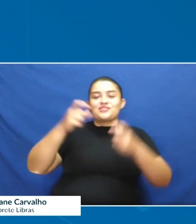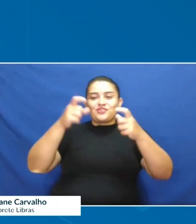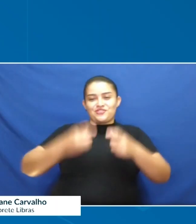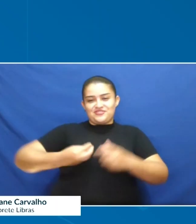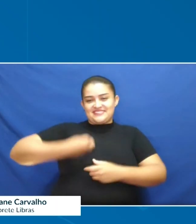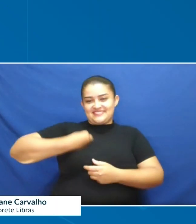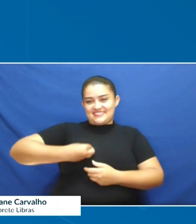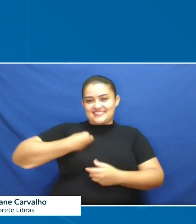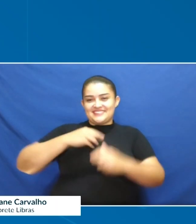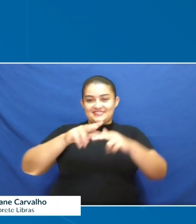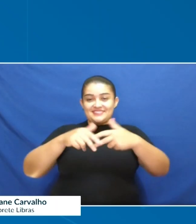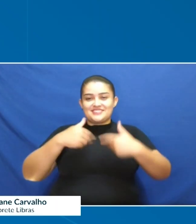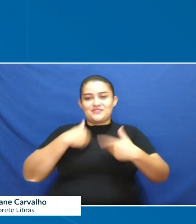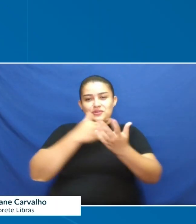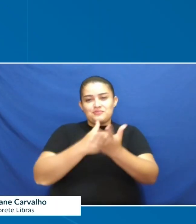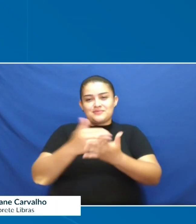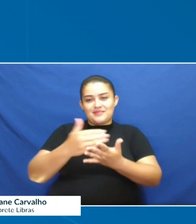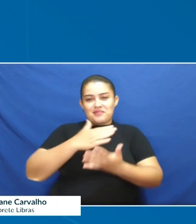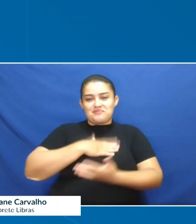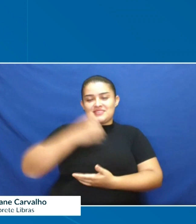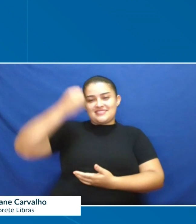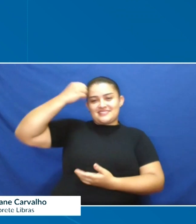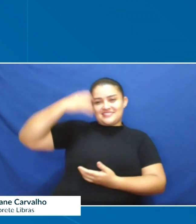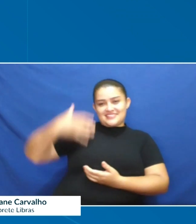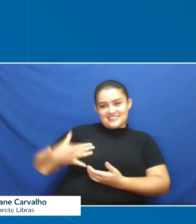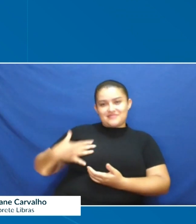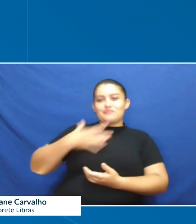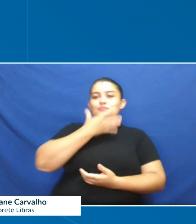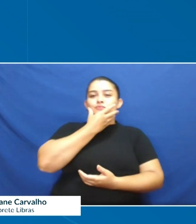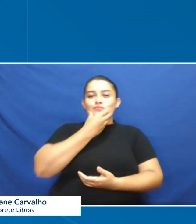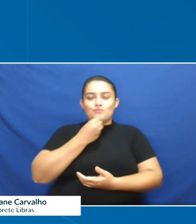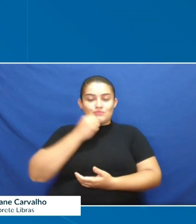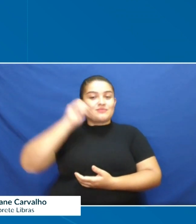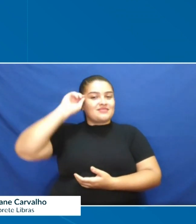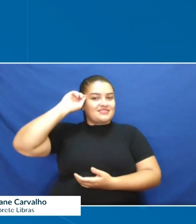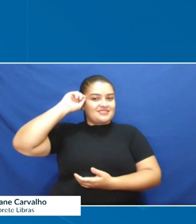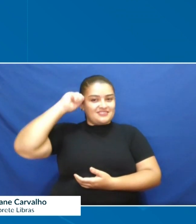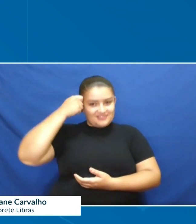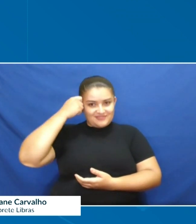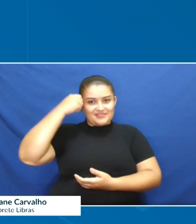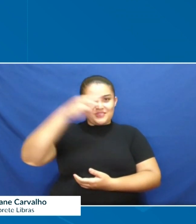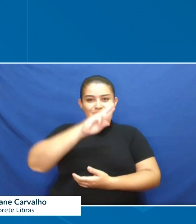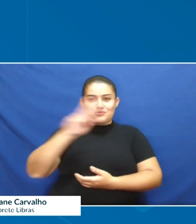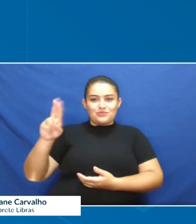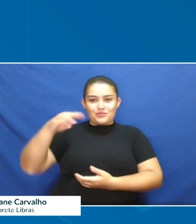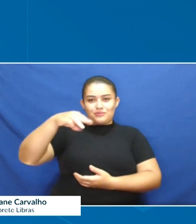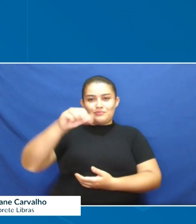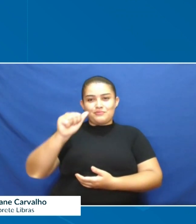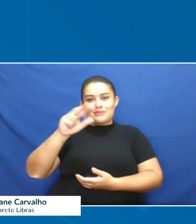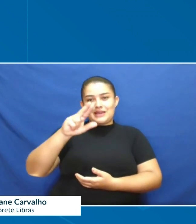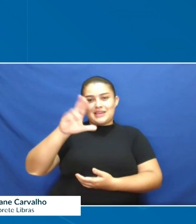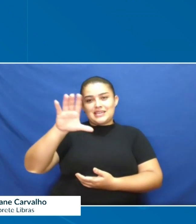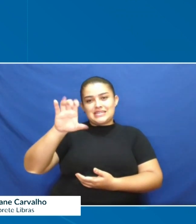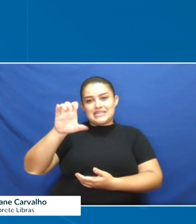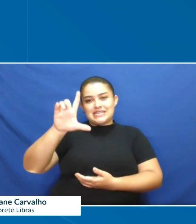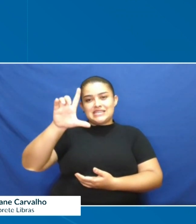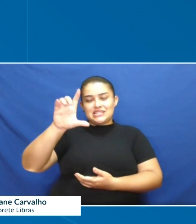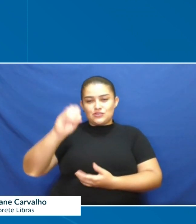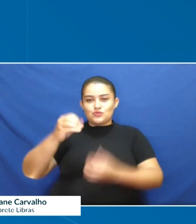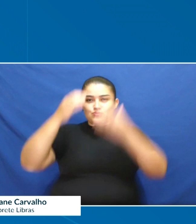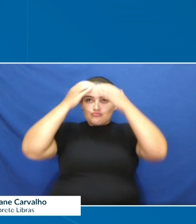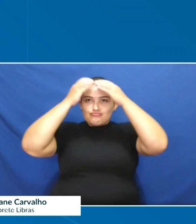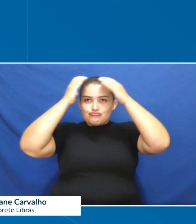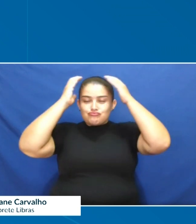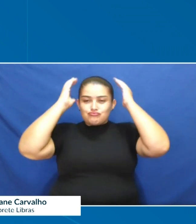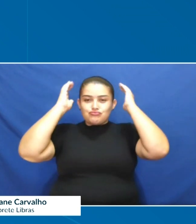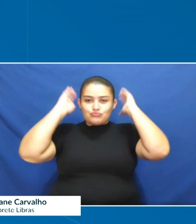Então, eu vou começar fazendo a minha autodescrição. Meu nome é Marcelo Pedro, eu sou negro, tenho os cabelos raspados, eu